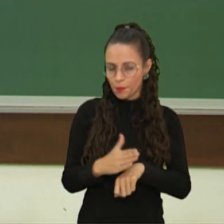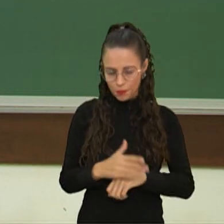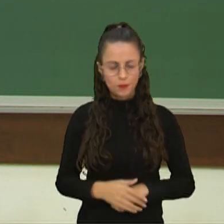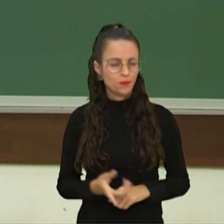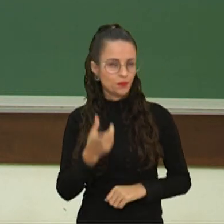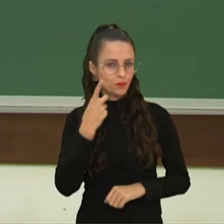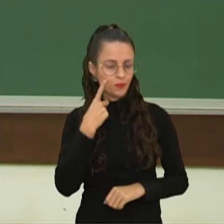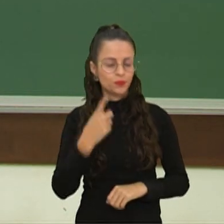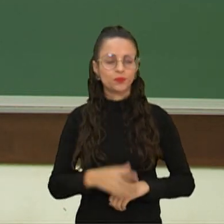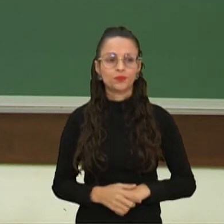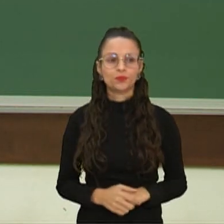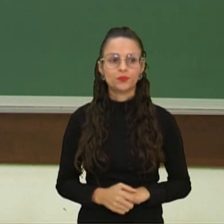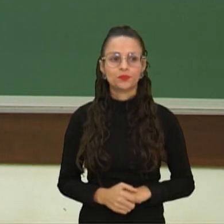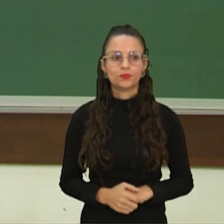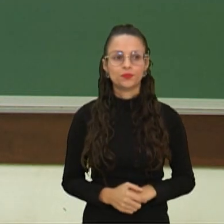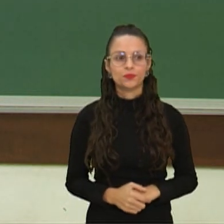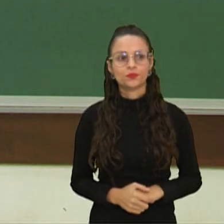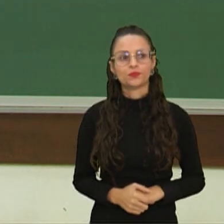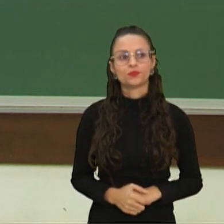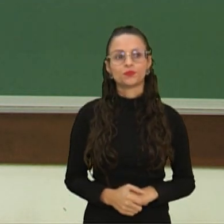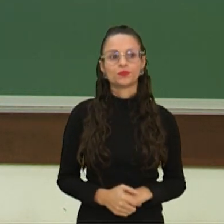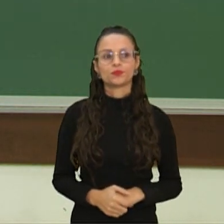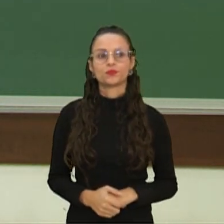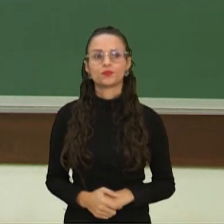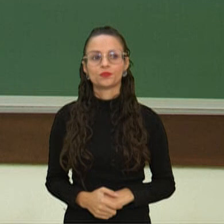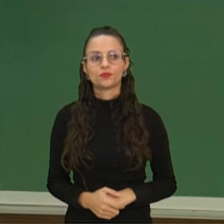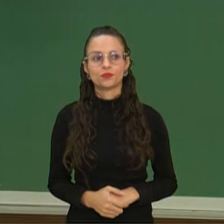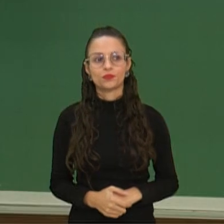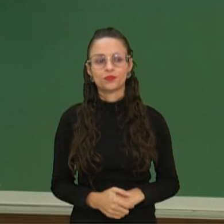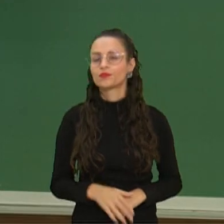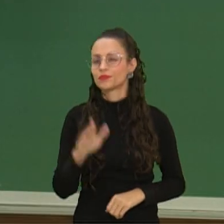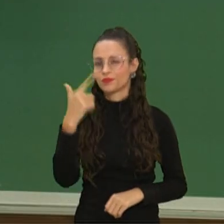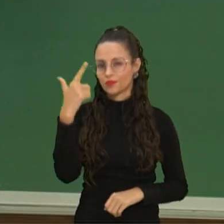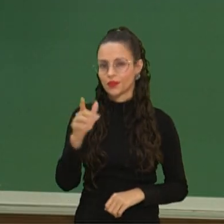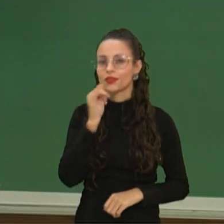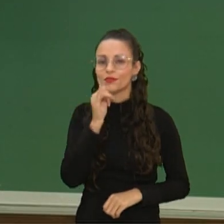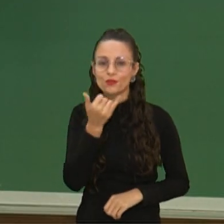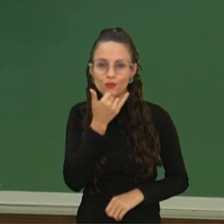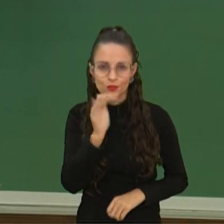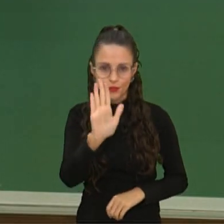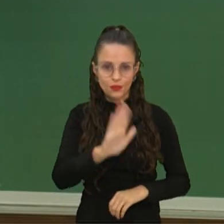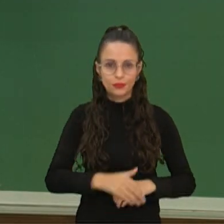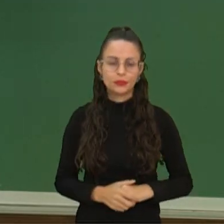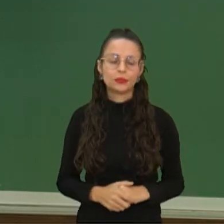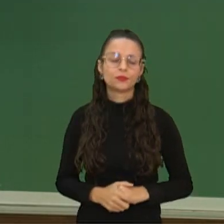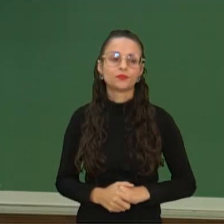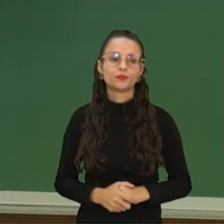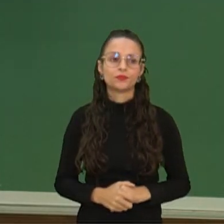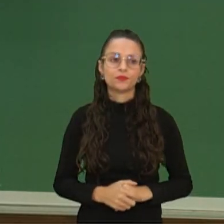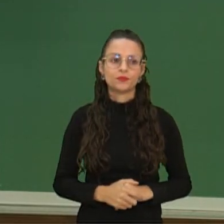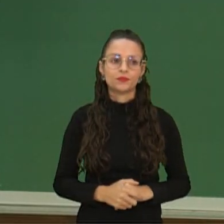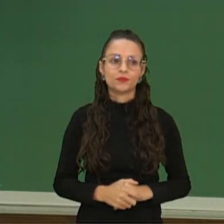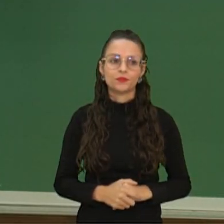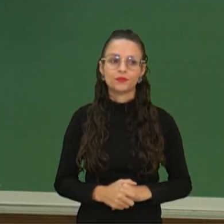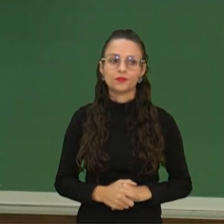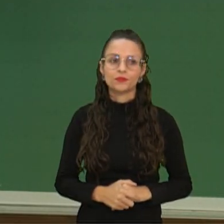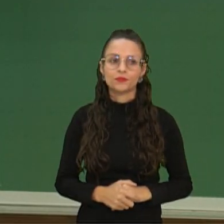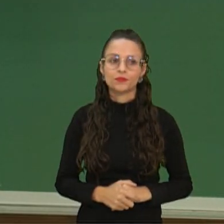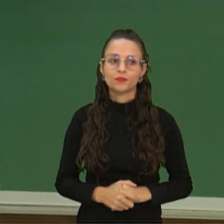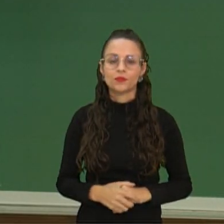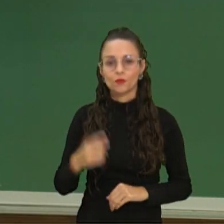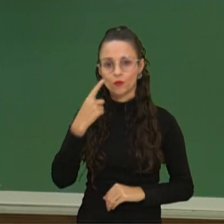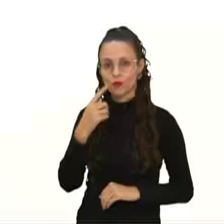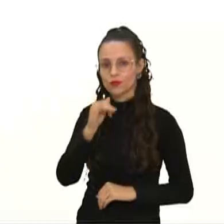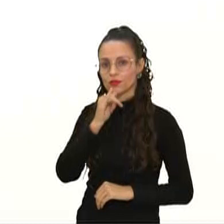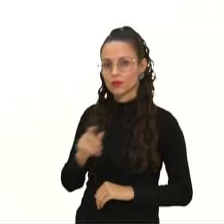entender melhor esse assunto? Então sigam comigo aqui, ó. Ah, aliás, tem mais exemplos antes, desculpa. Ó, see more examples. Dá uma olhada